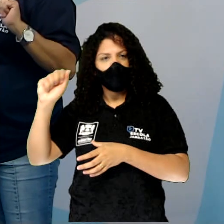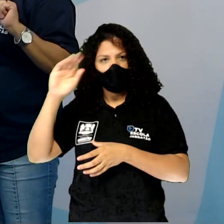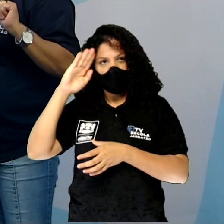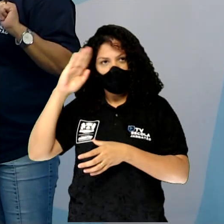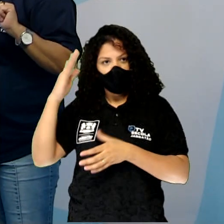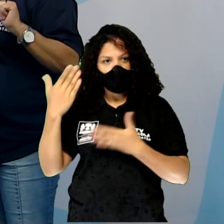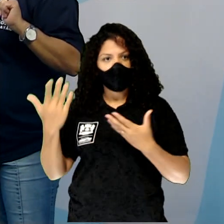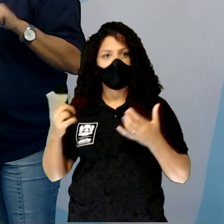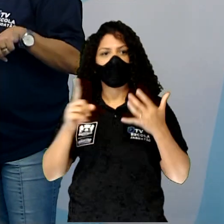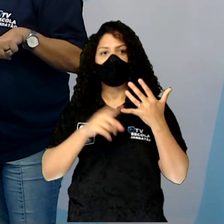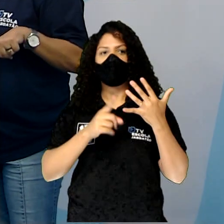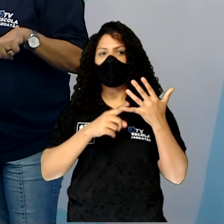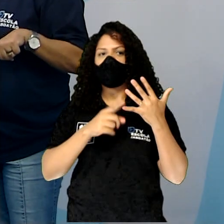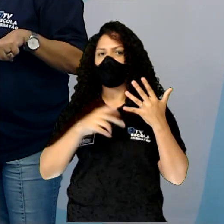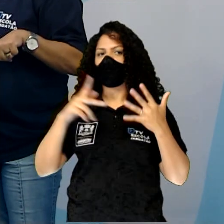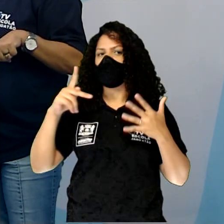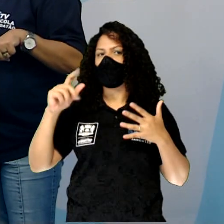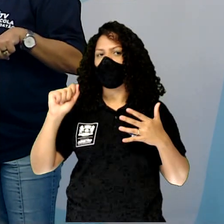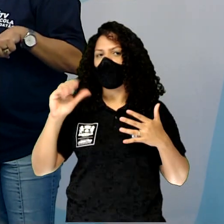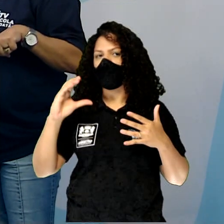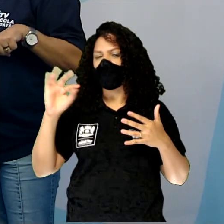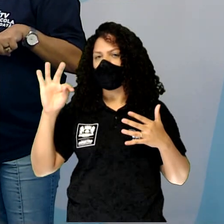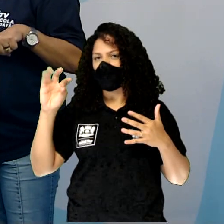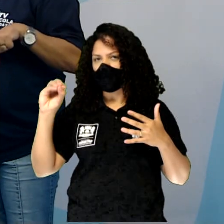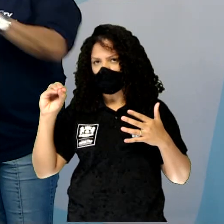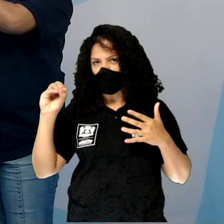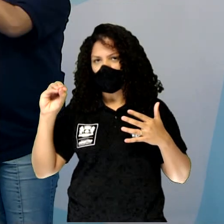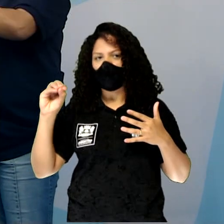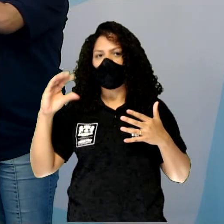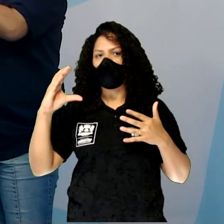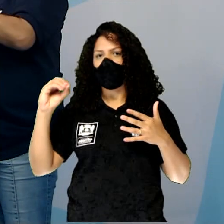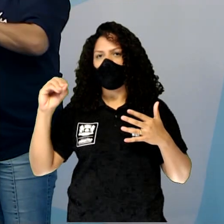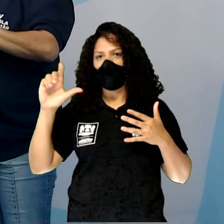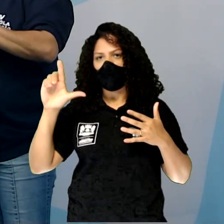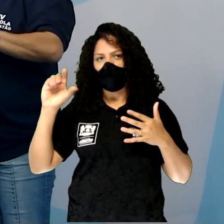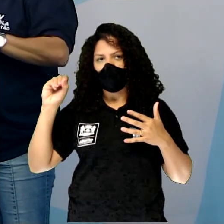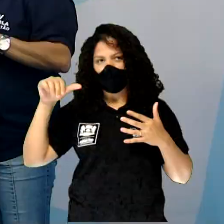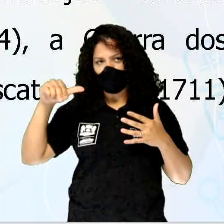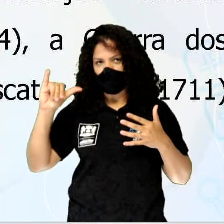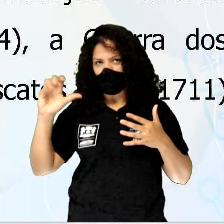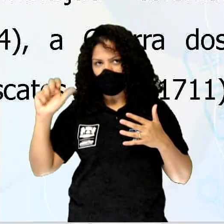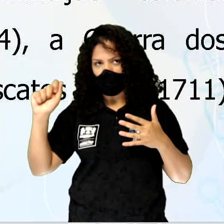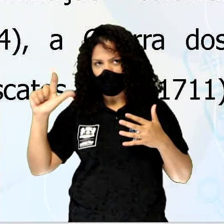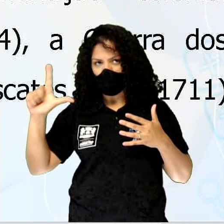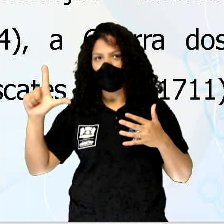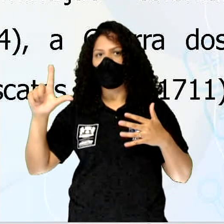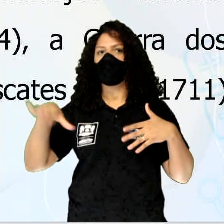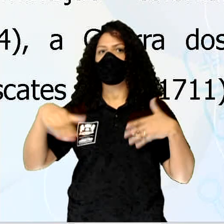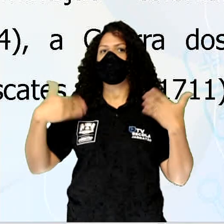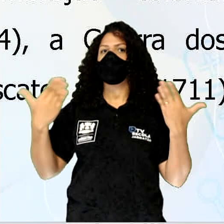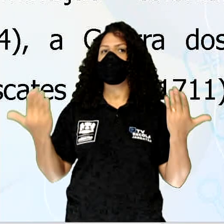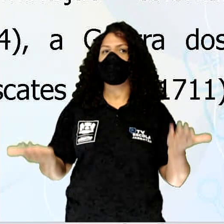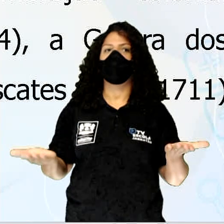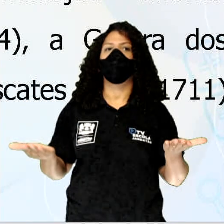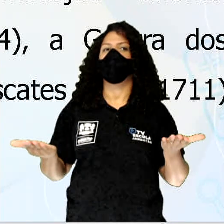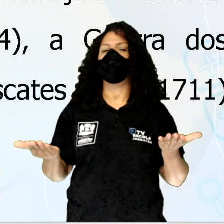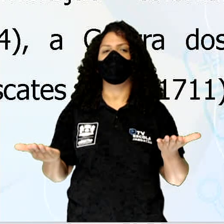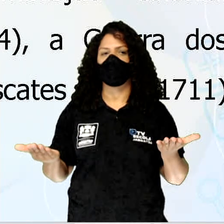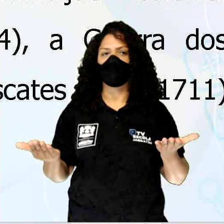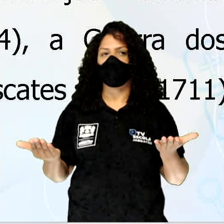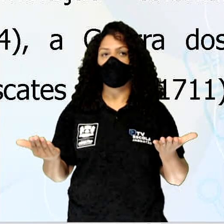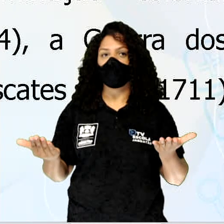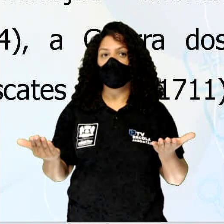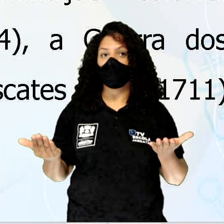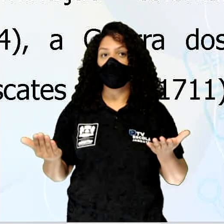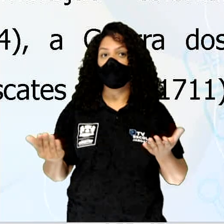A crise do sistema colonial, ela vai se dar justamente aqui nisso que eu falei para vocês, tá certo? Então, durante a